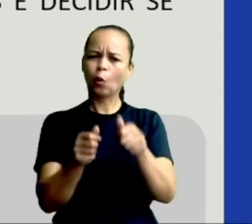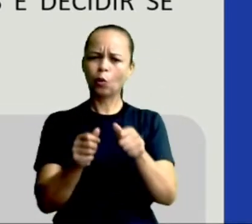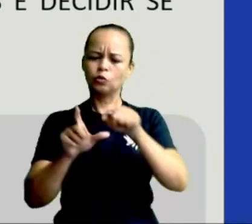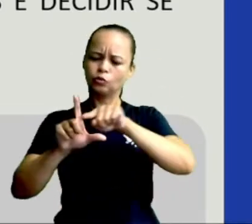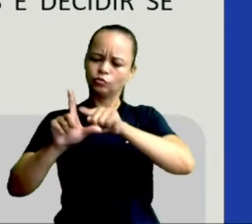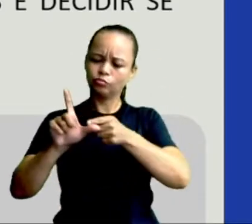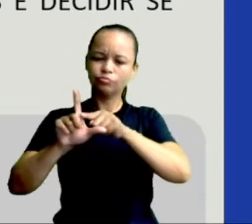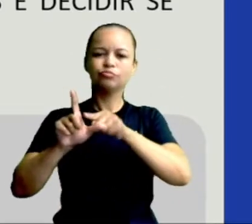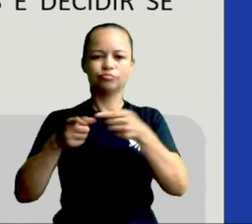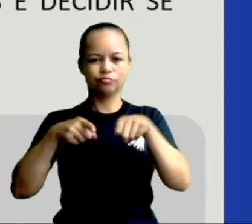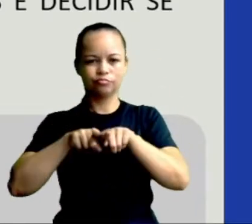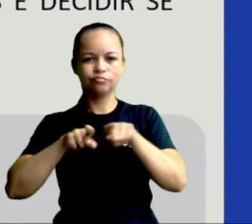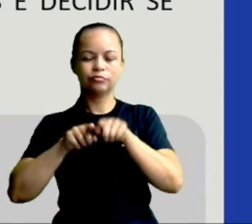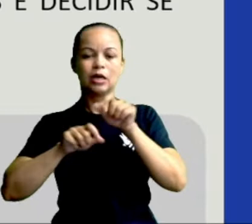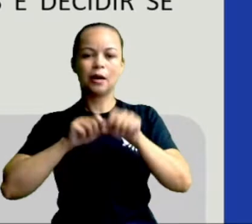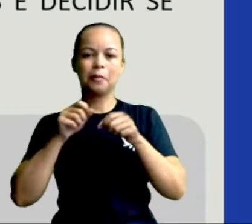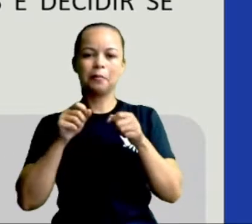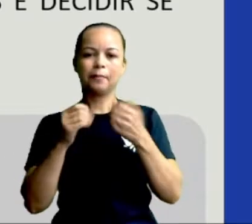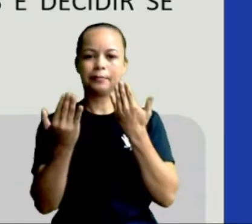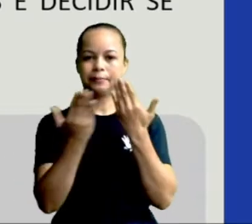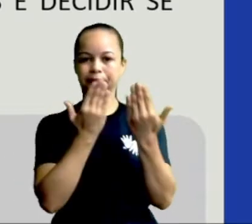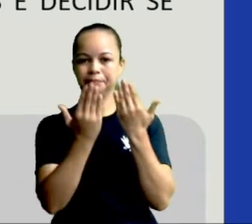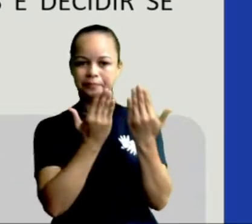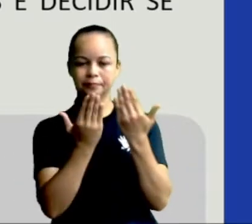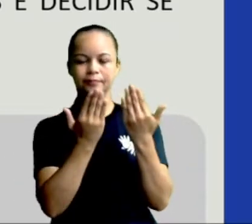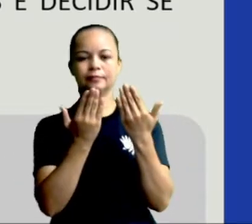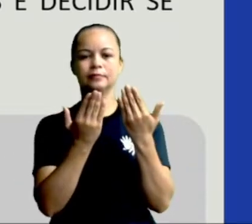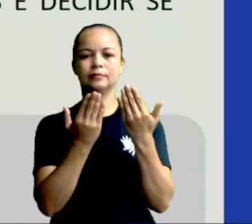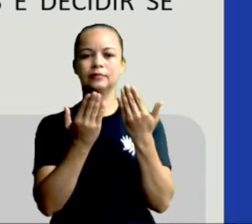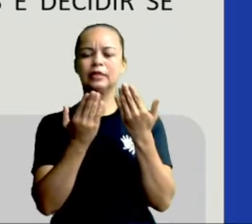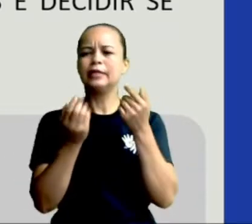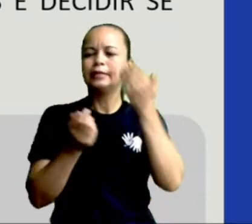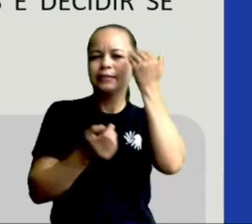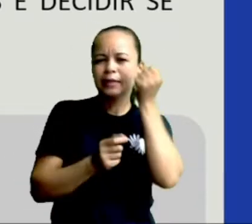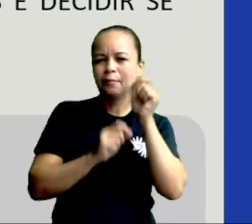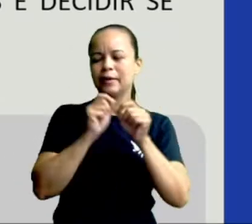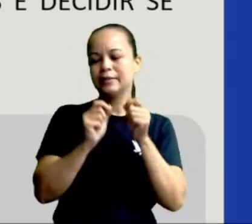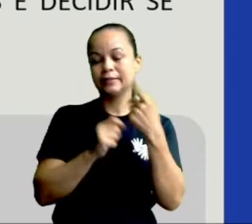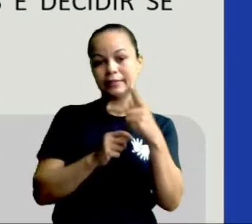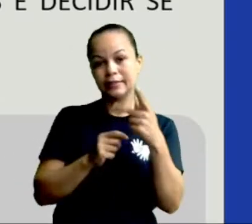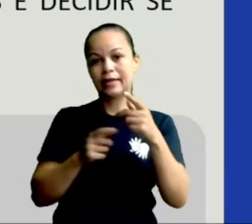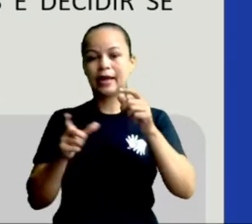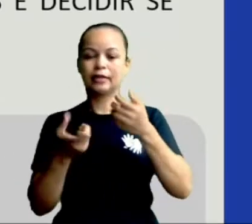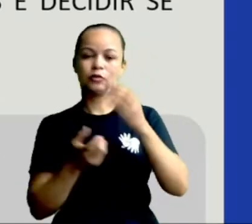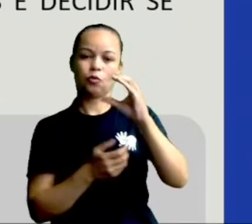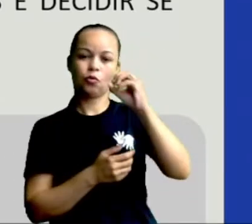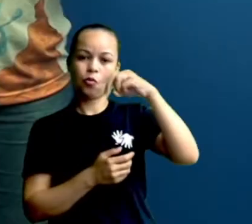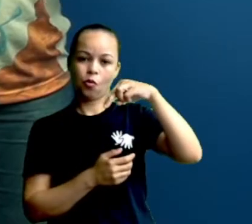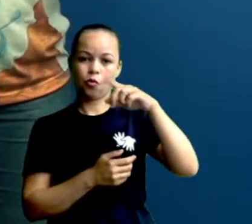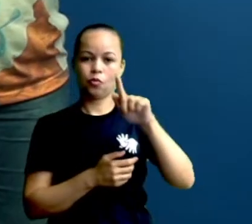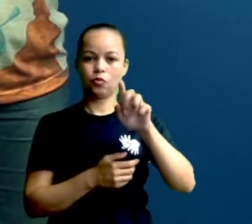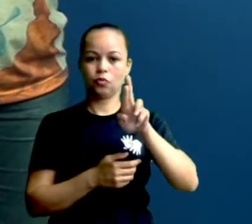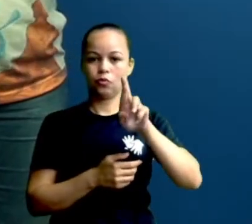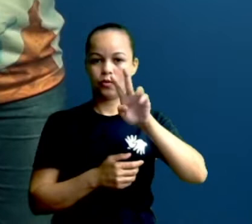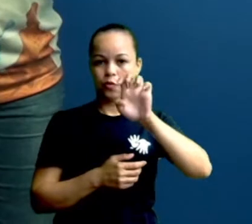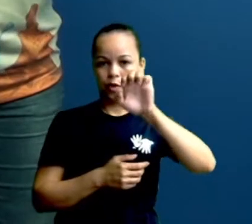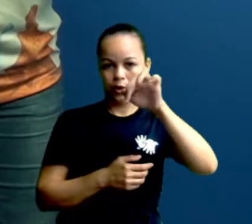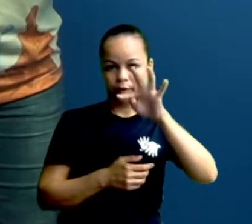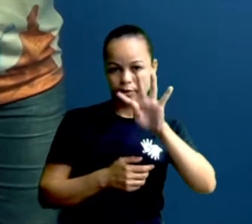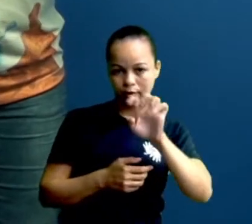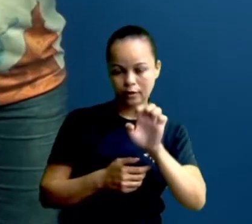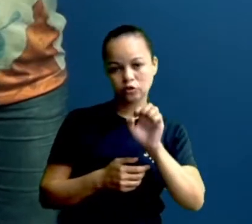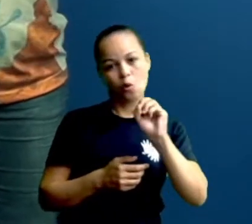os ângulos das figuras para compará-los e decidir se essas figuras são congruentes ou não. Então, para a